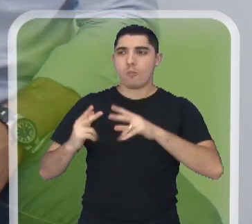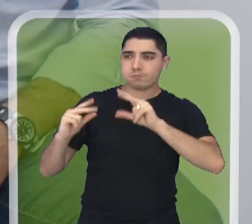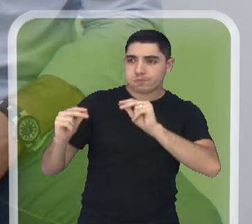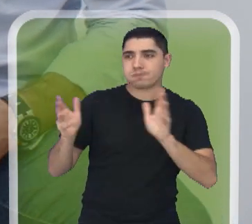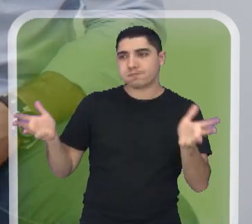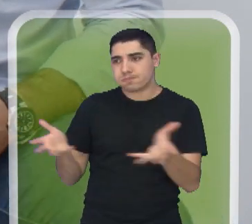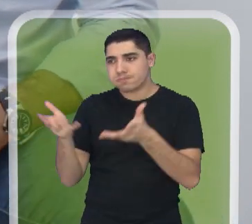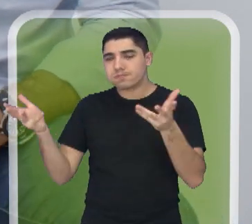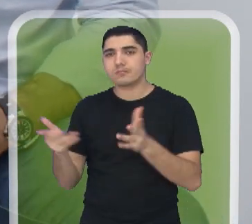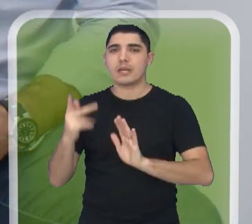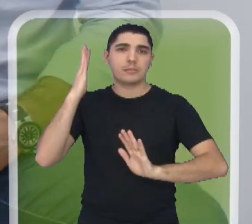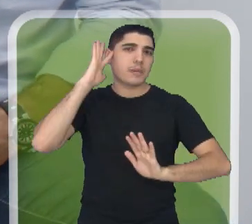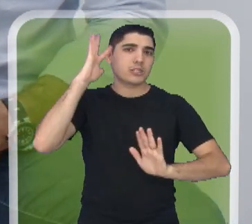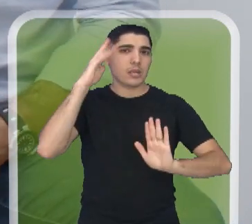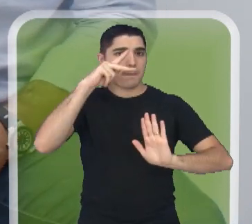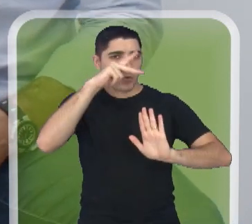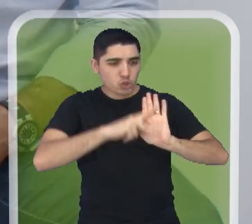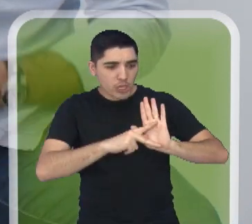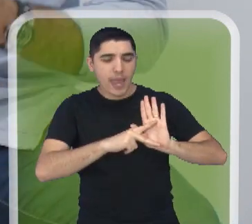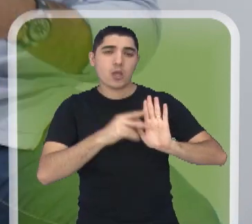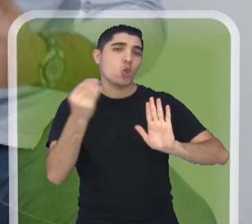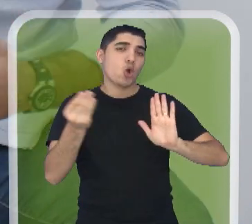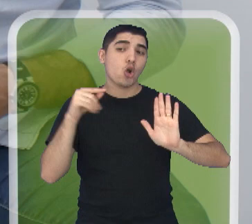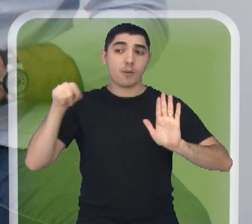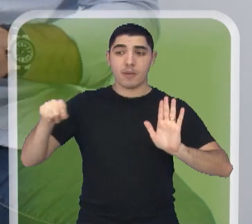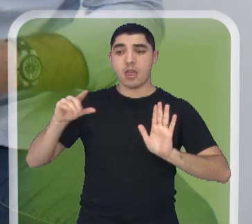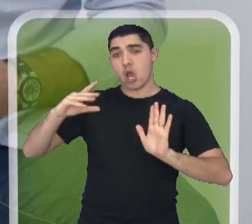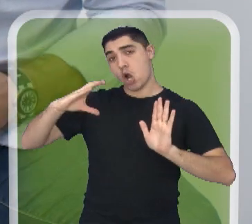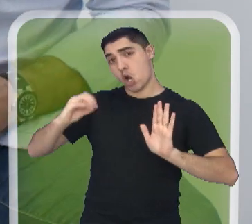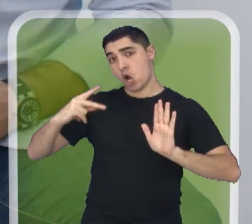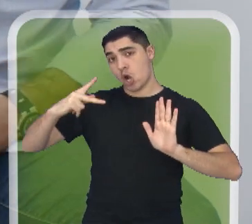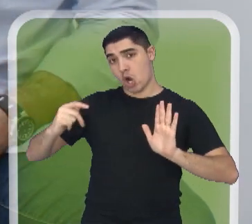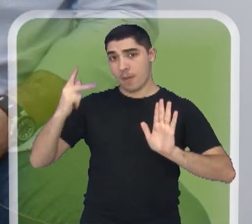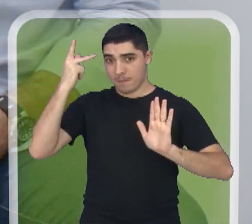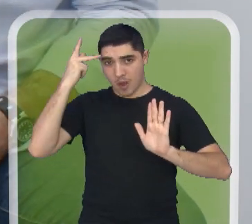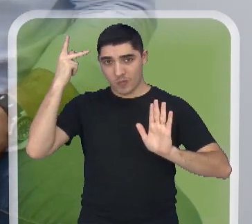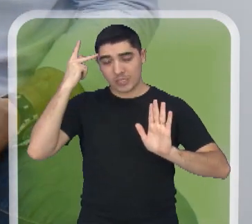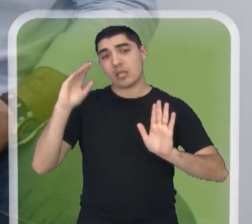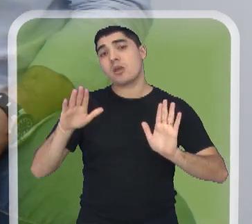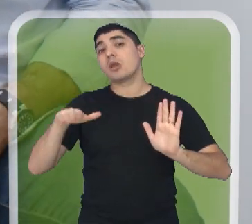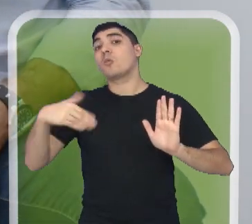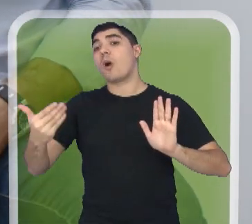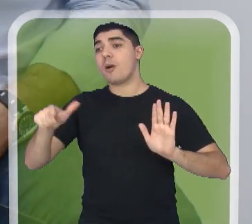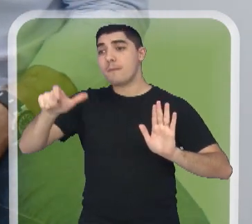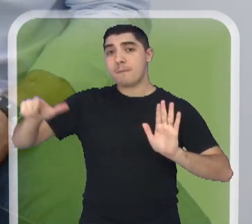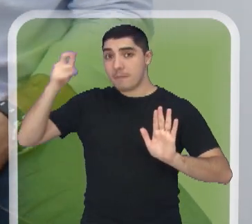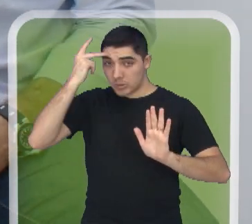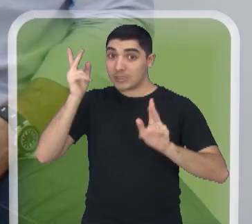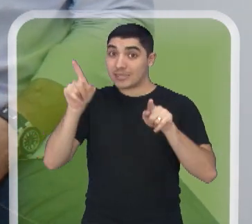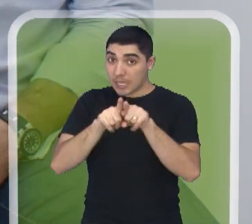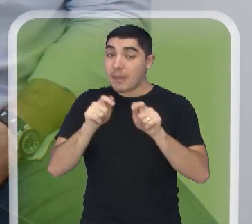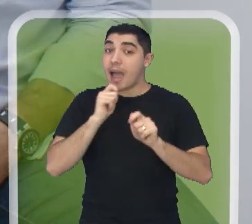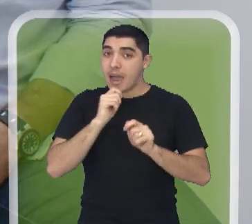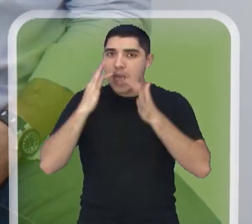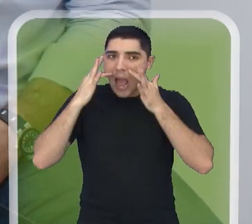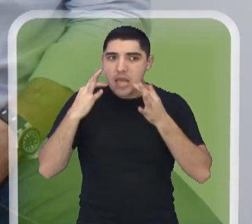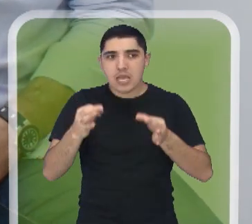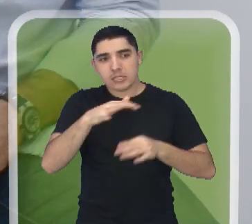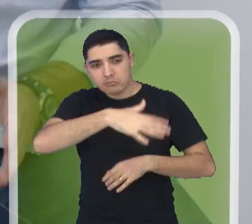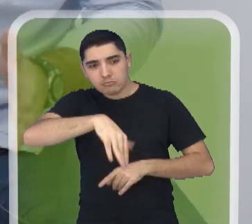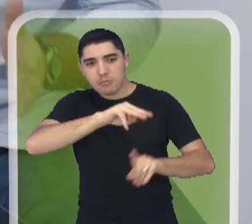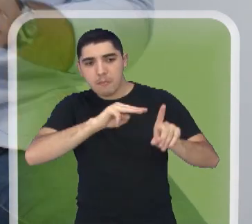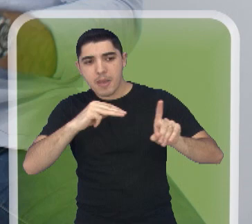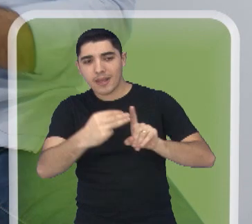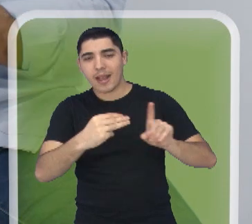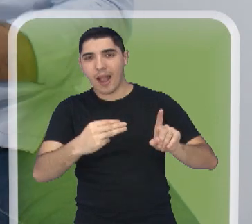num planejamento, como seria, quantos jogadores, quais jogadores, ficar atento ao mercado também, né? É claro que